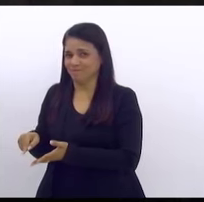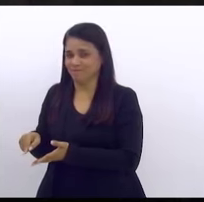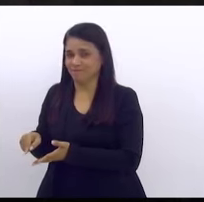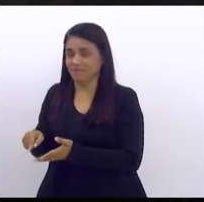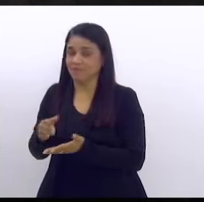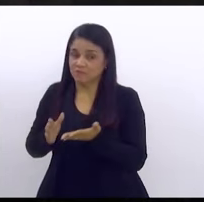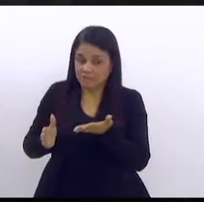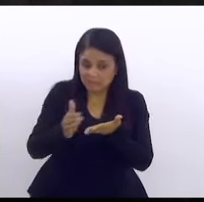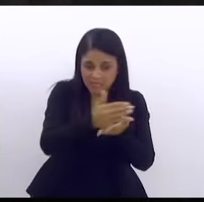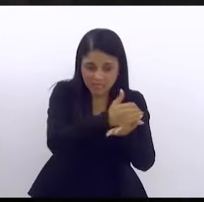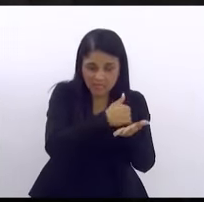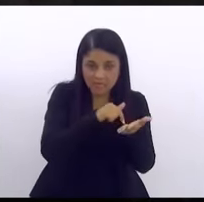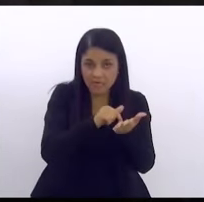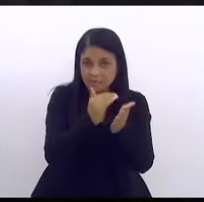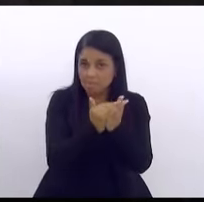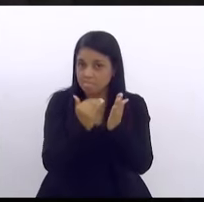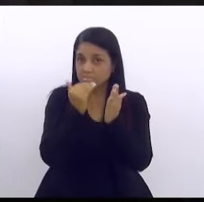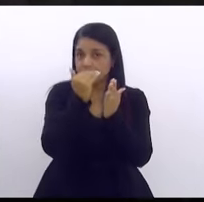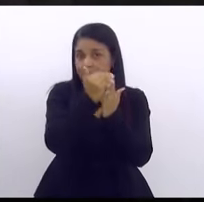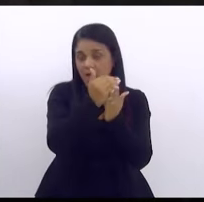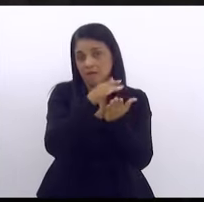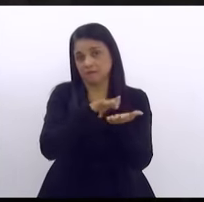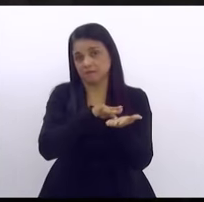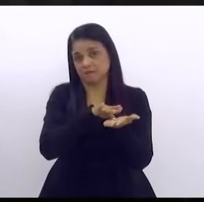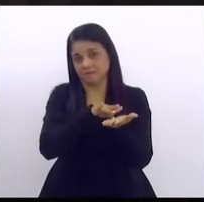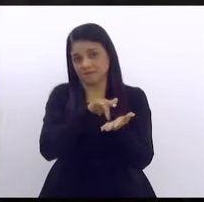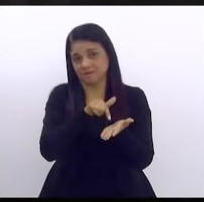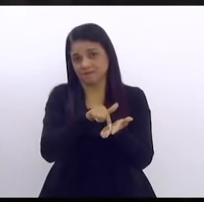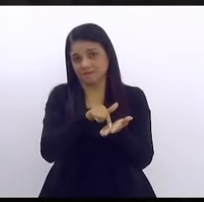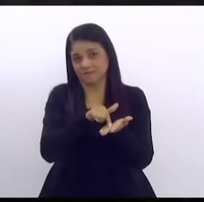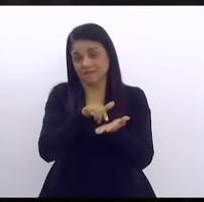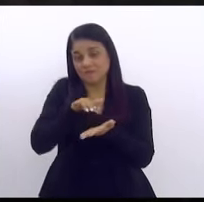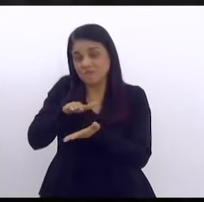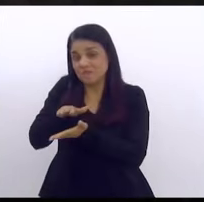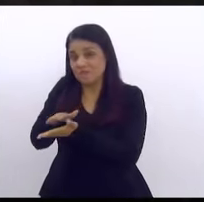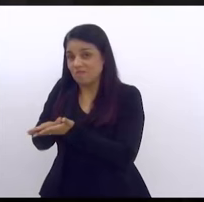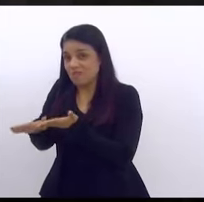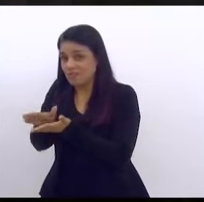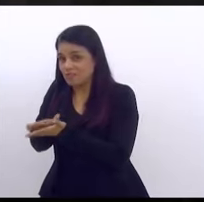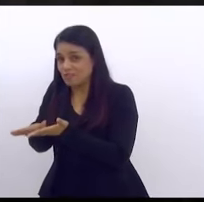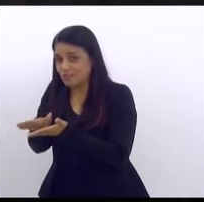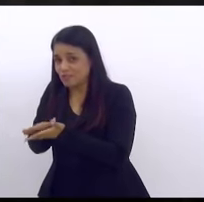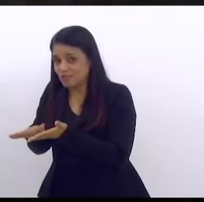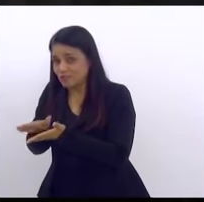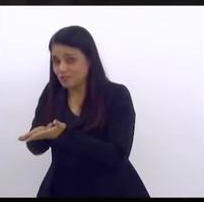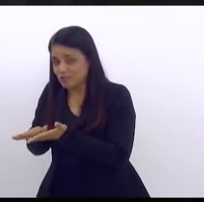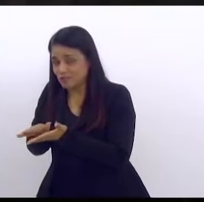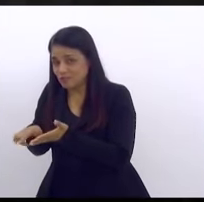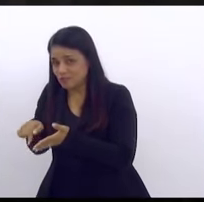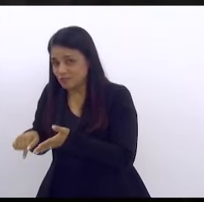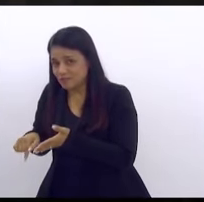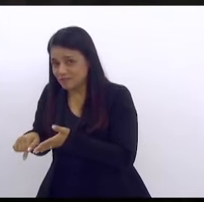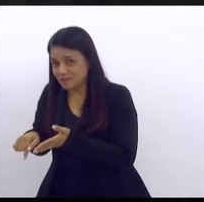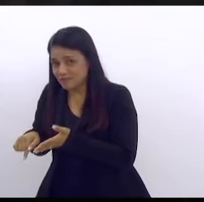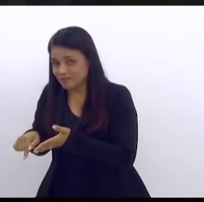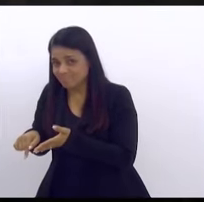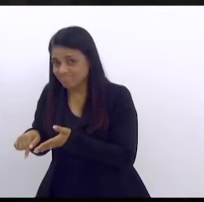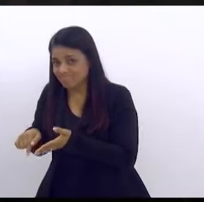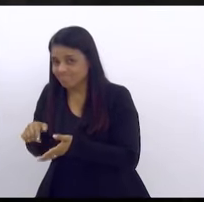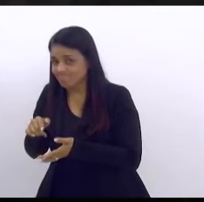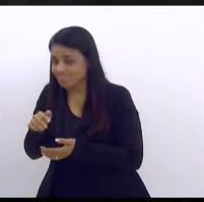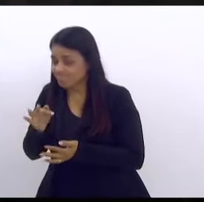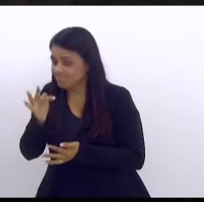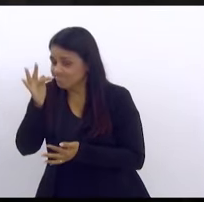receita ficticiamente, você está fazendo uma despesa que lá na frente você não vai